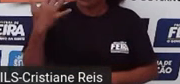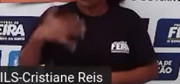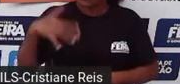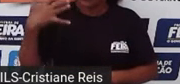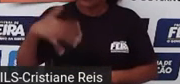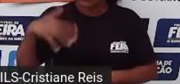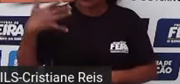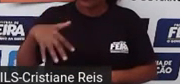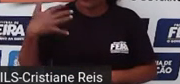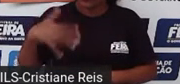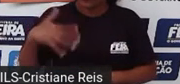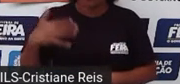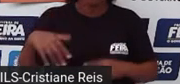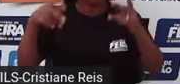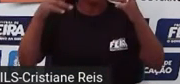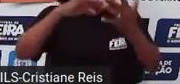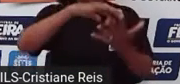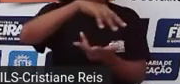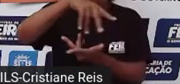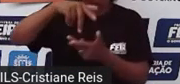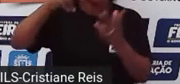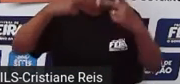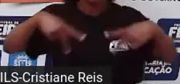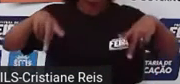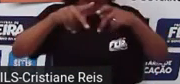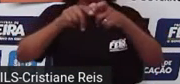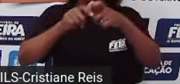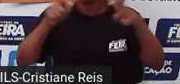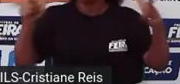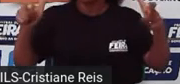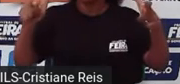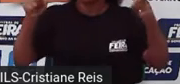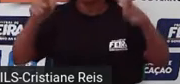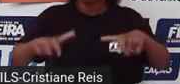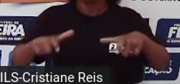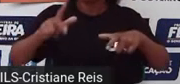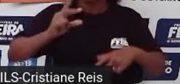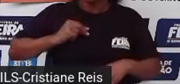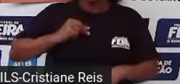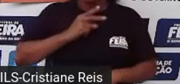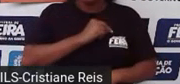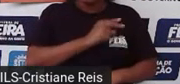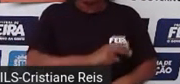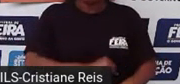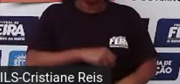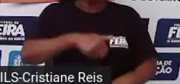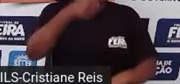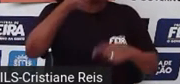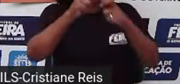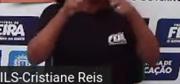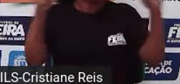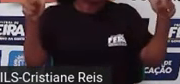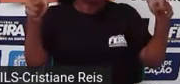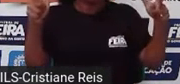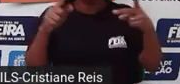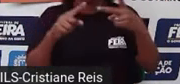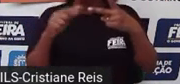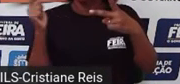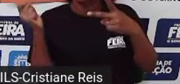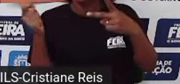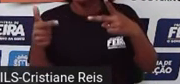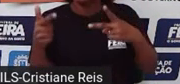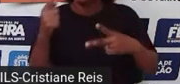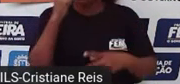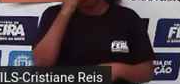tem atualmente a maior população é a China e logo em seguida vem a Índia mas acredita-se que com